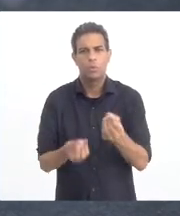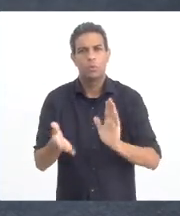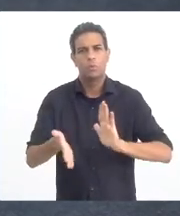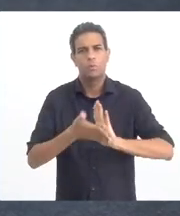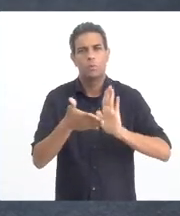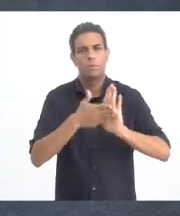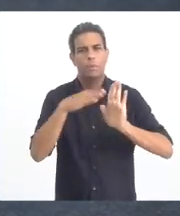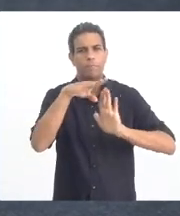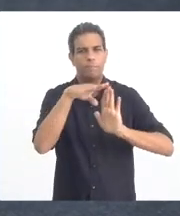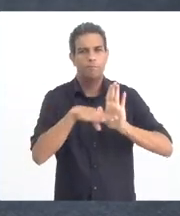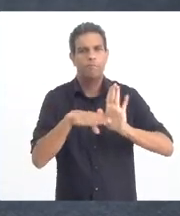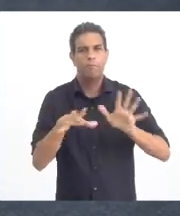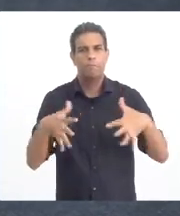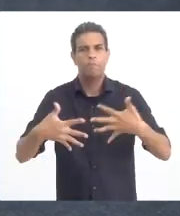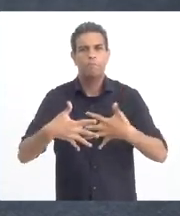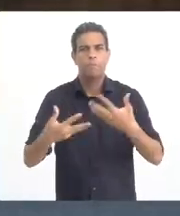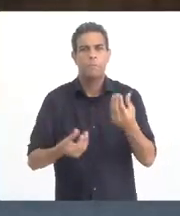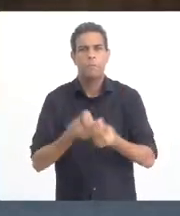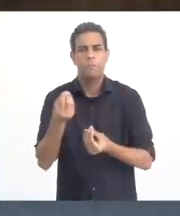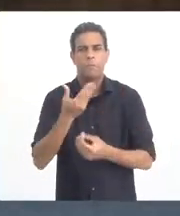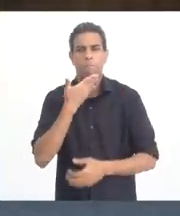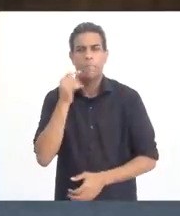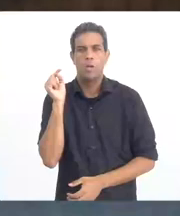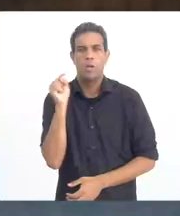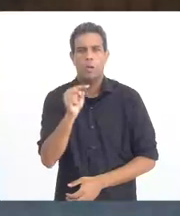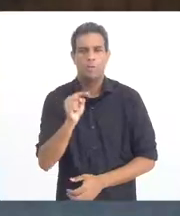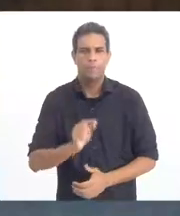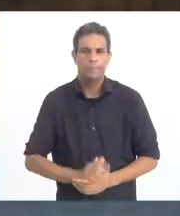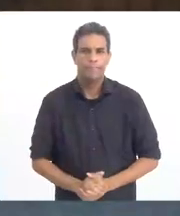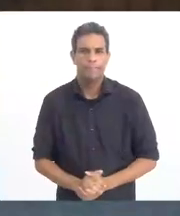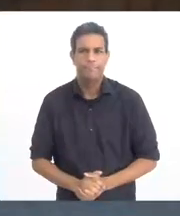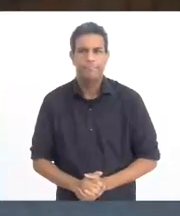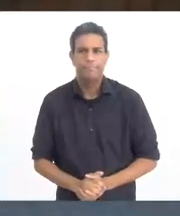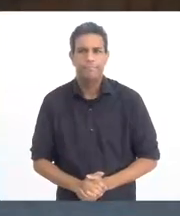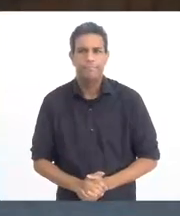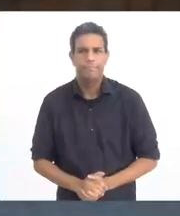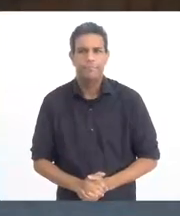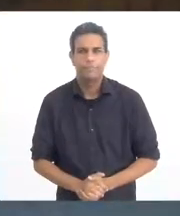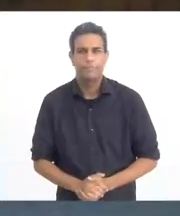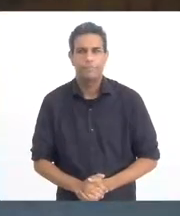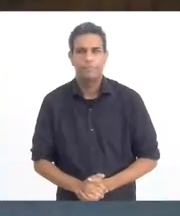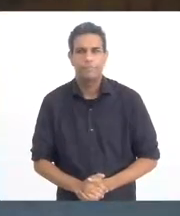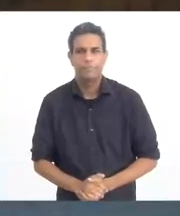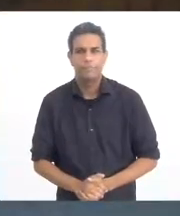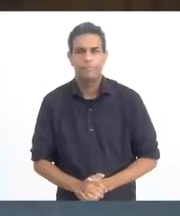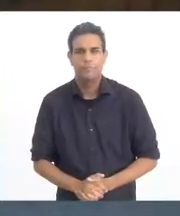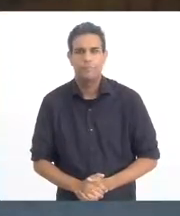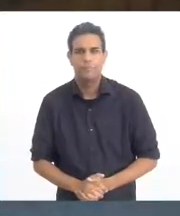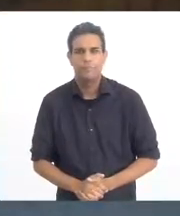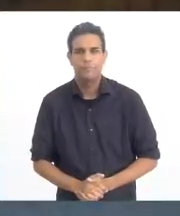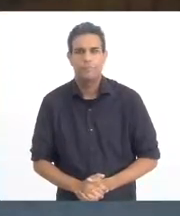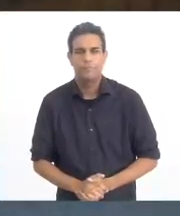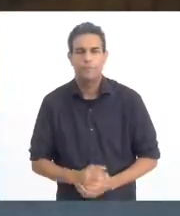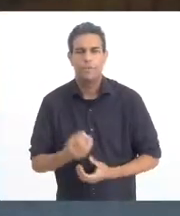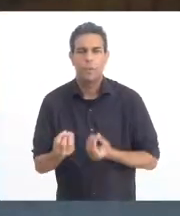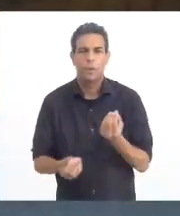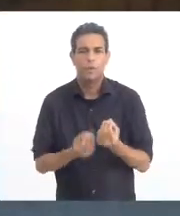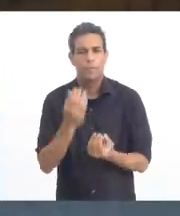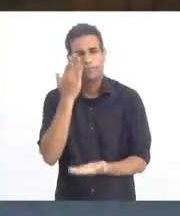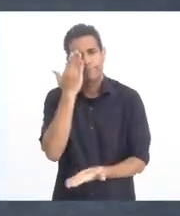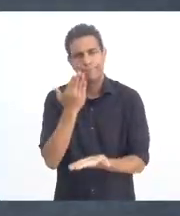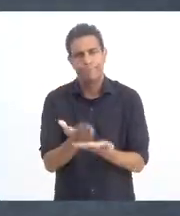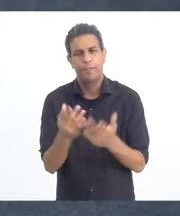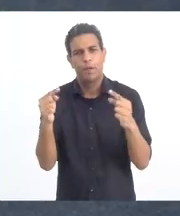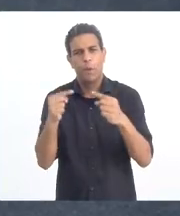proposta para melhorar isso que está apresentado aqui? Eu não acredito nisso. Eu não acredito